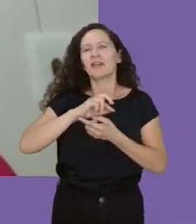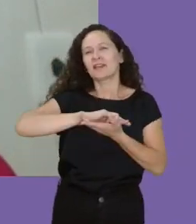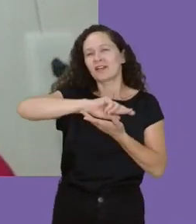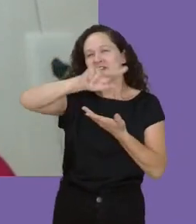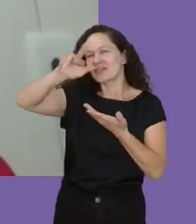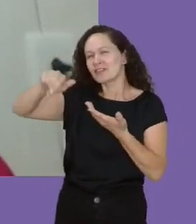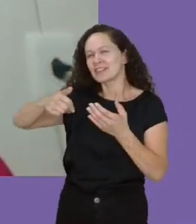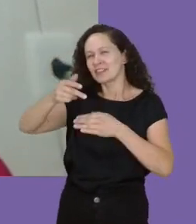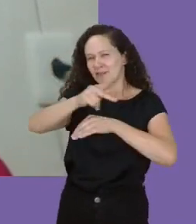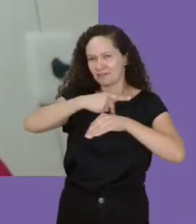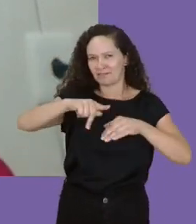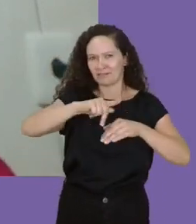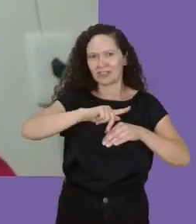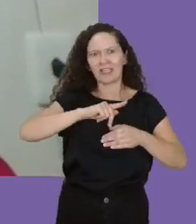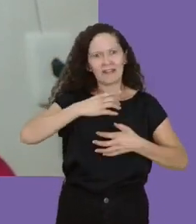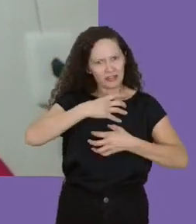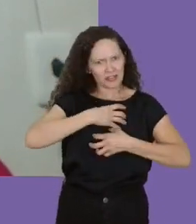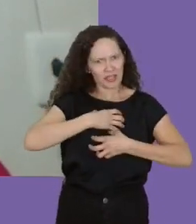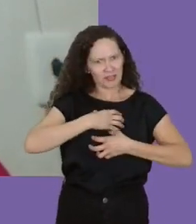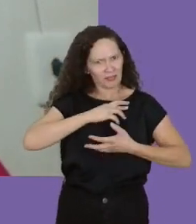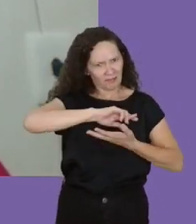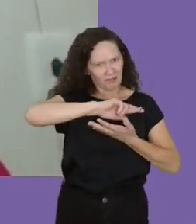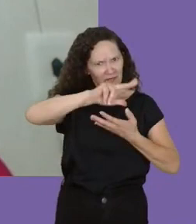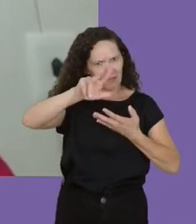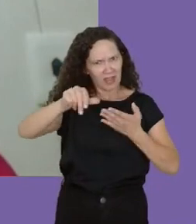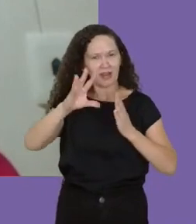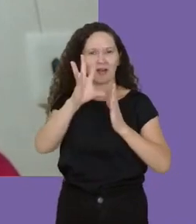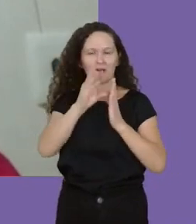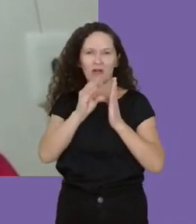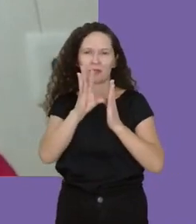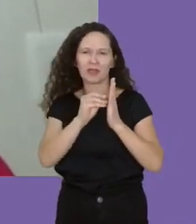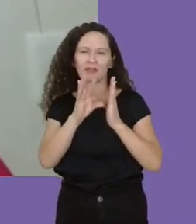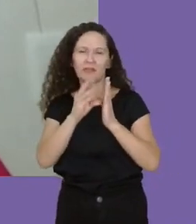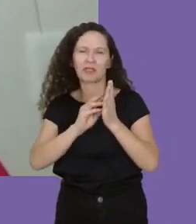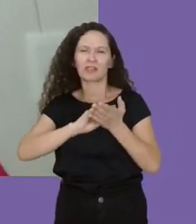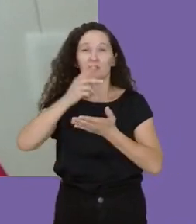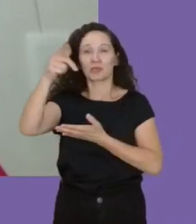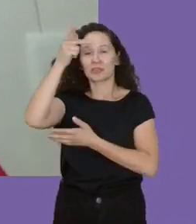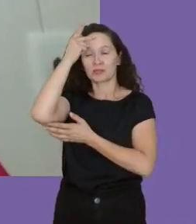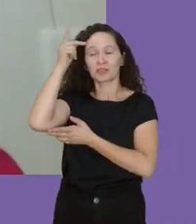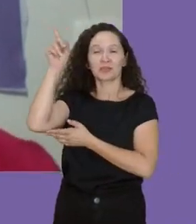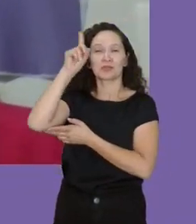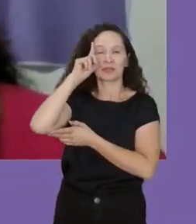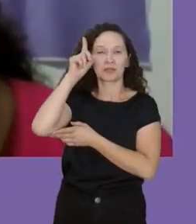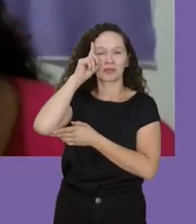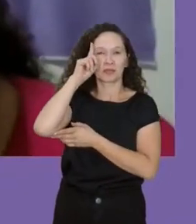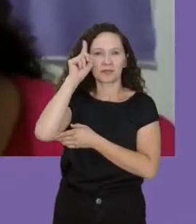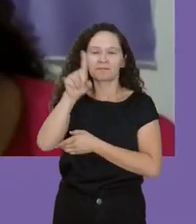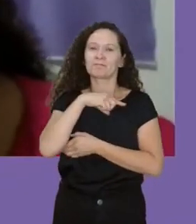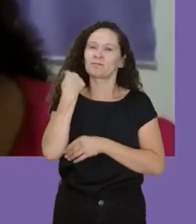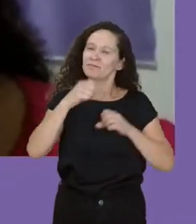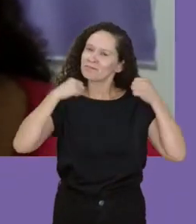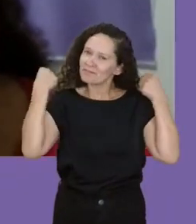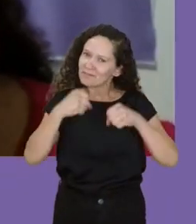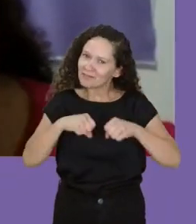gente tem essas diversas formas de violência que são reproduzidas no nosso dia a dia, e a gente